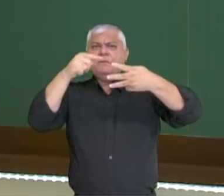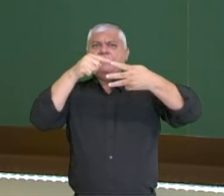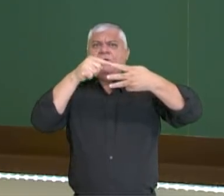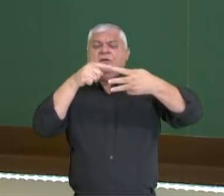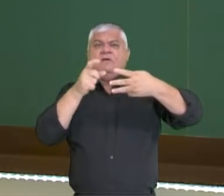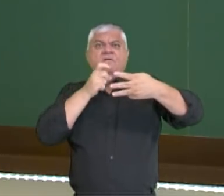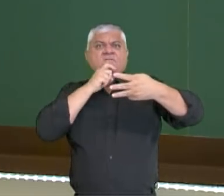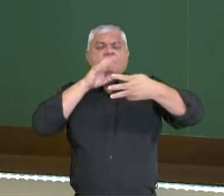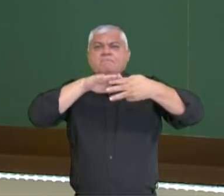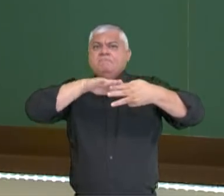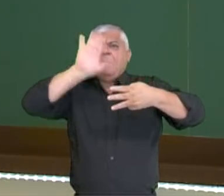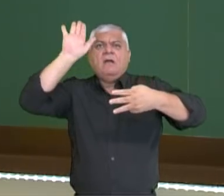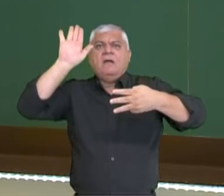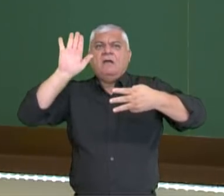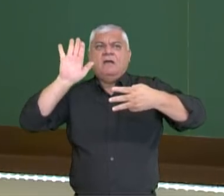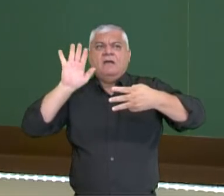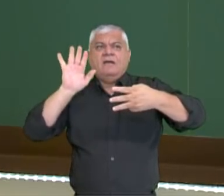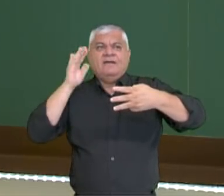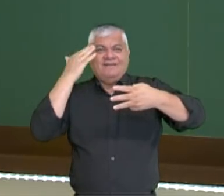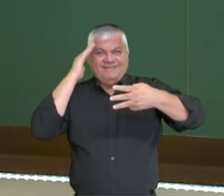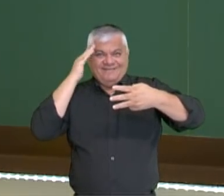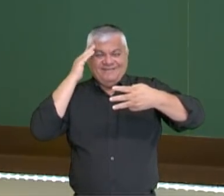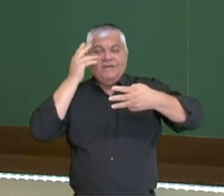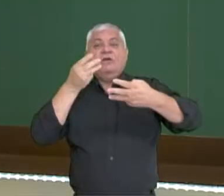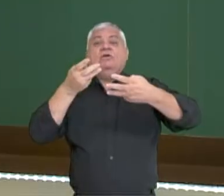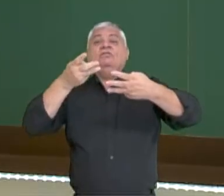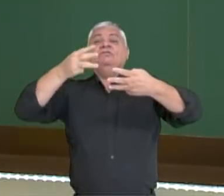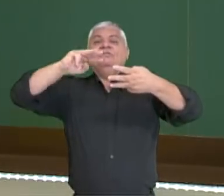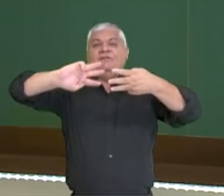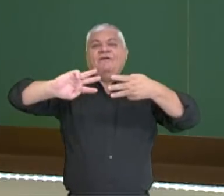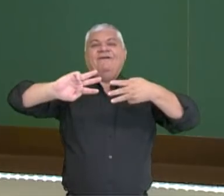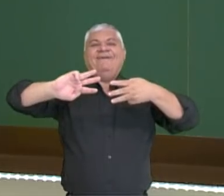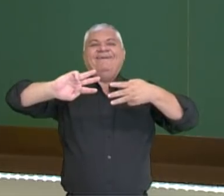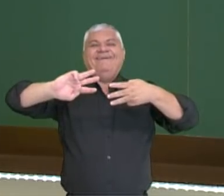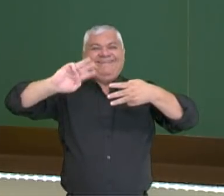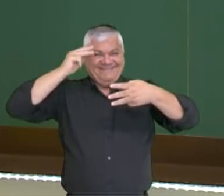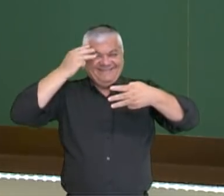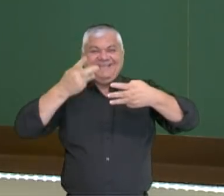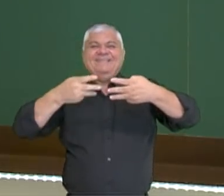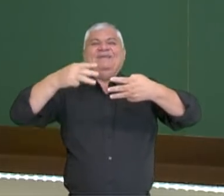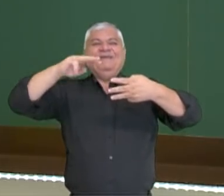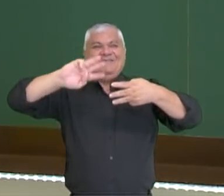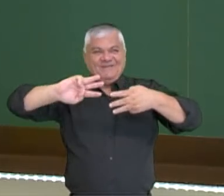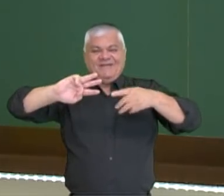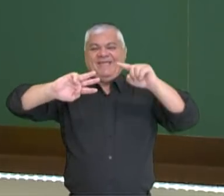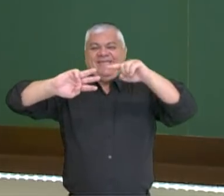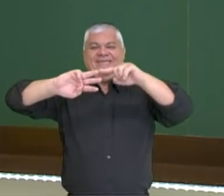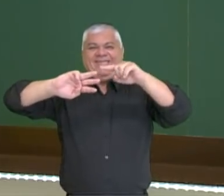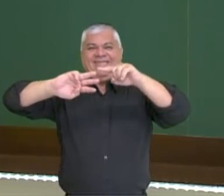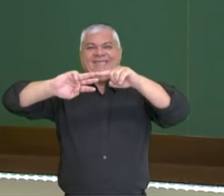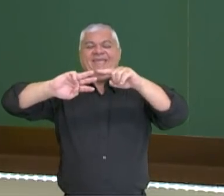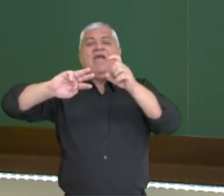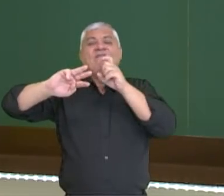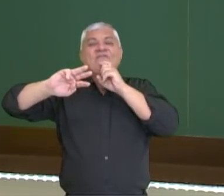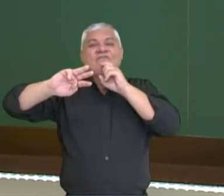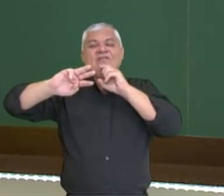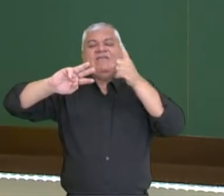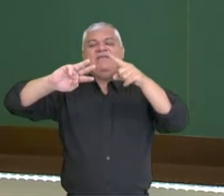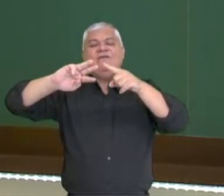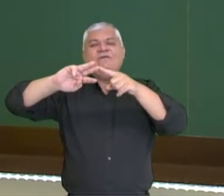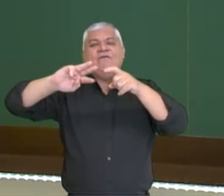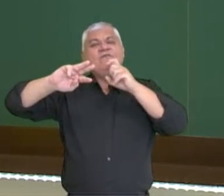baixas da atmosfera, o ar quente numa porção mais elevada e o ar frio lá em cima. Eu tenho uma inversão